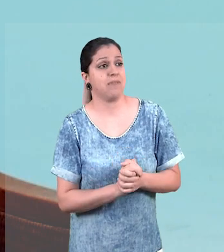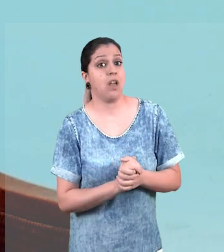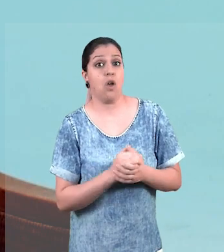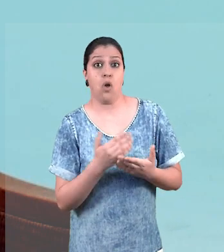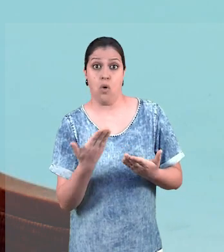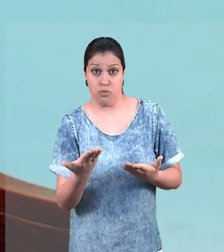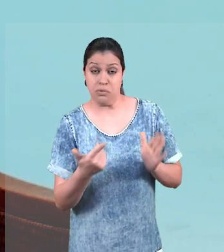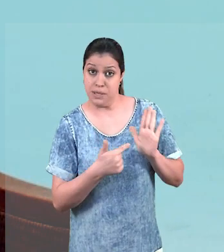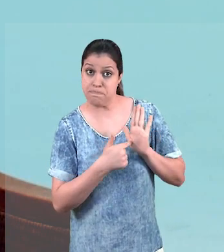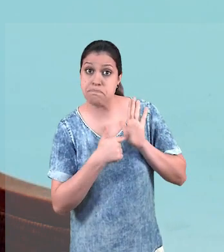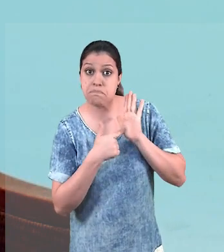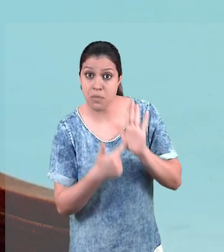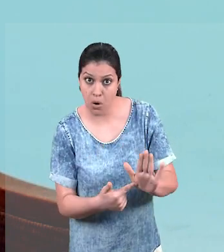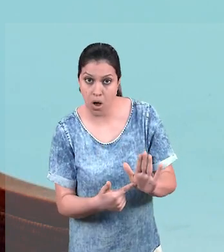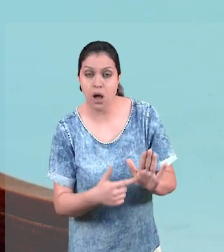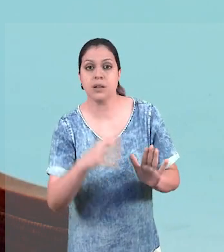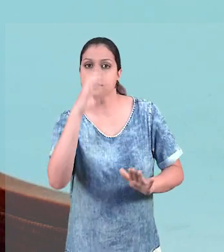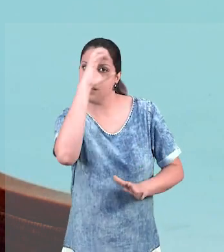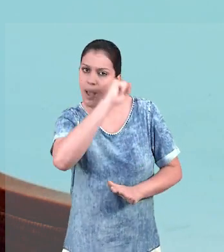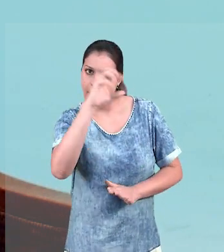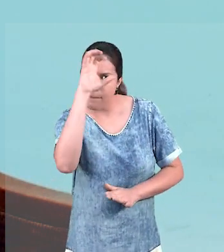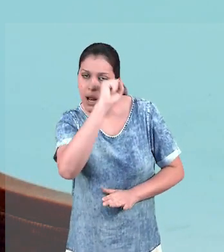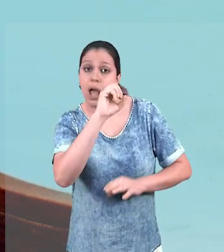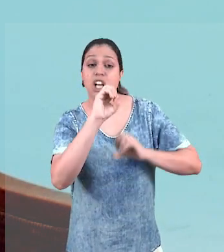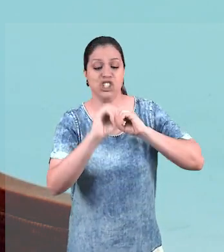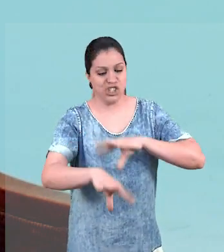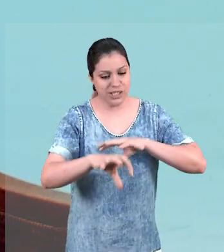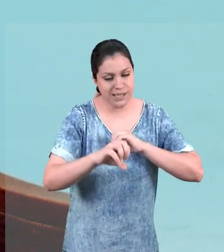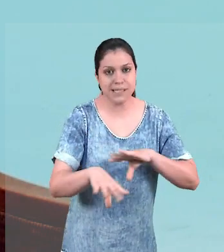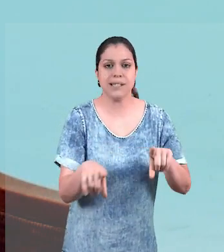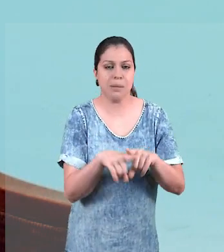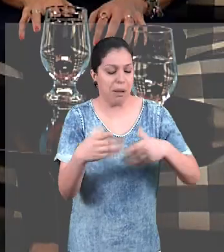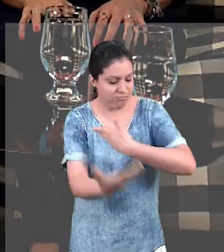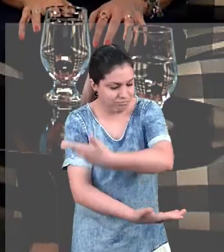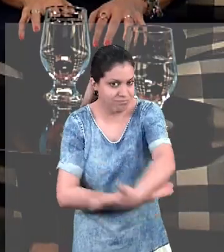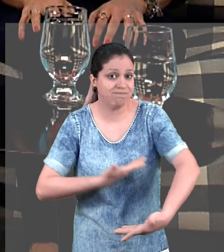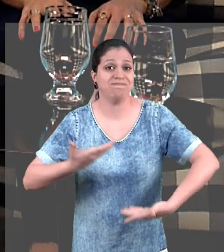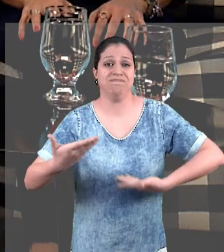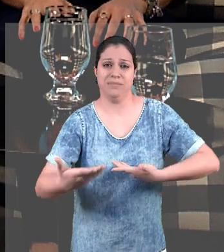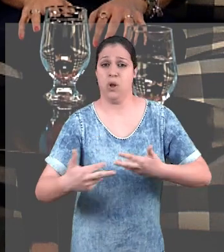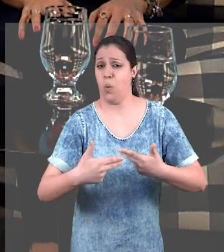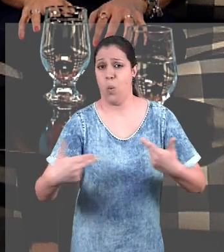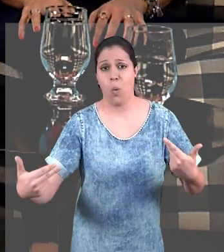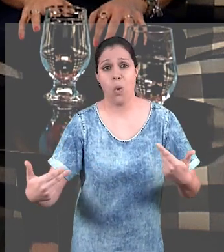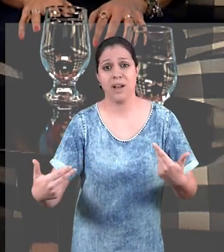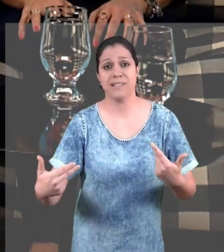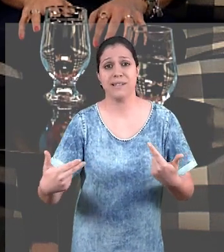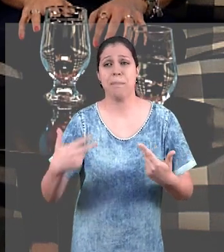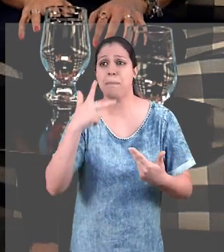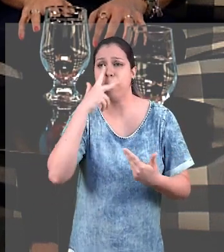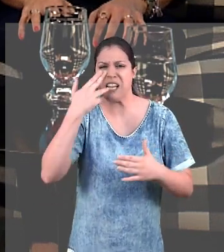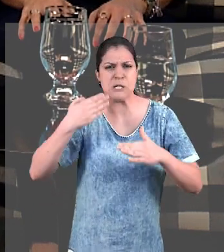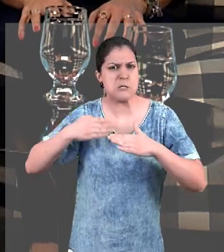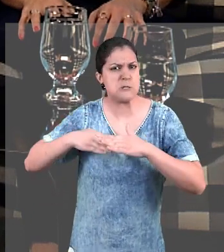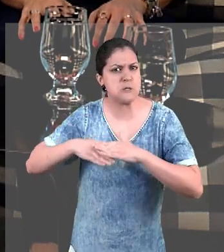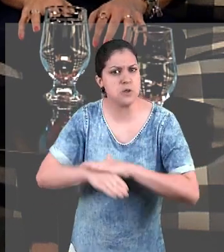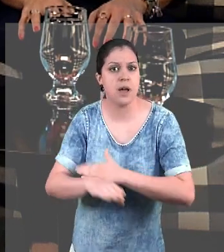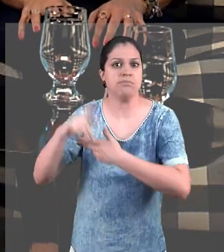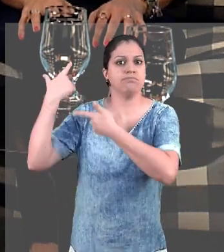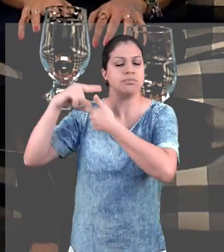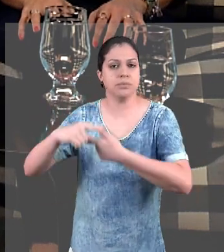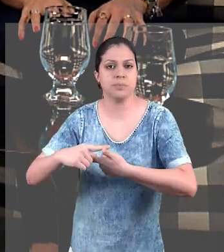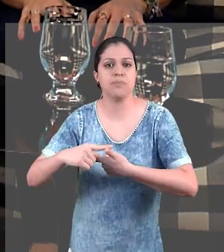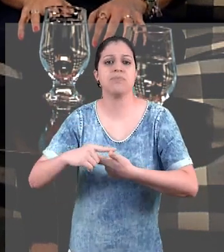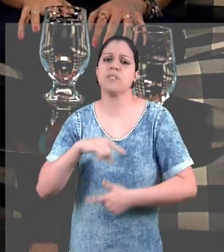você mostra e você aprende, você ensina também muitas coisas que estão